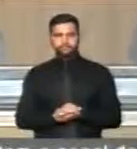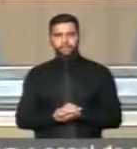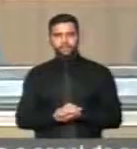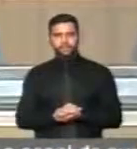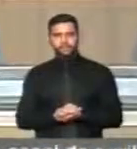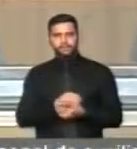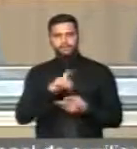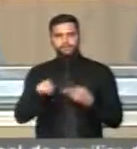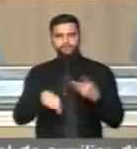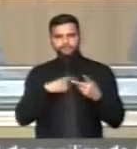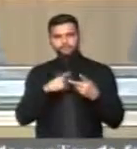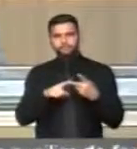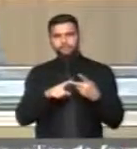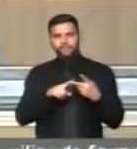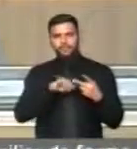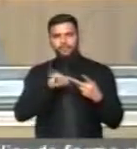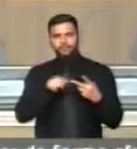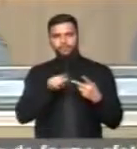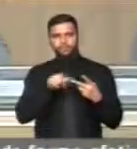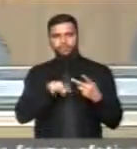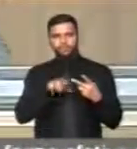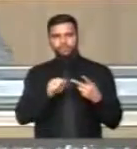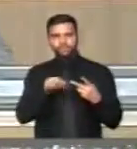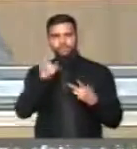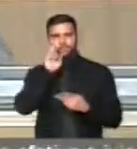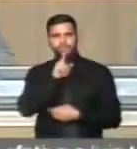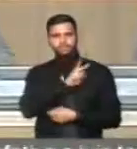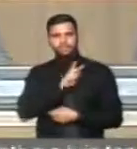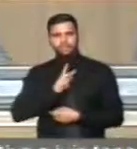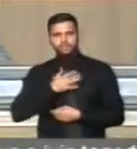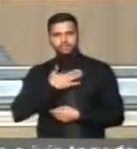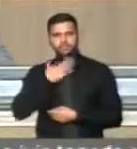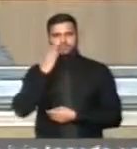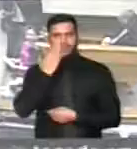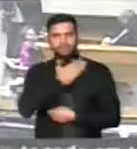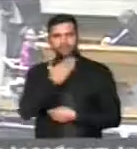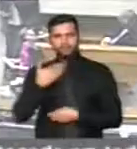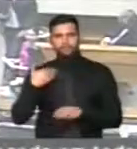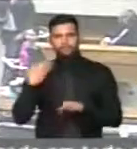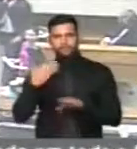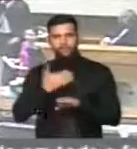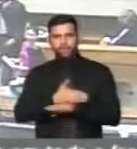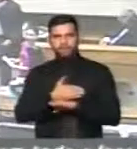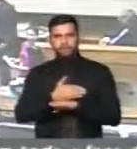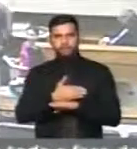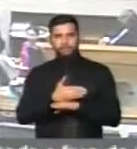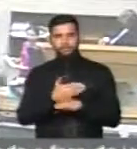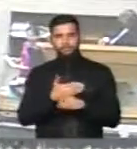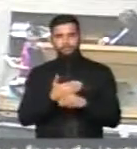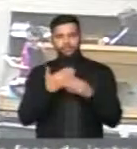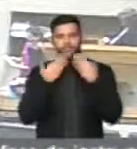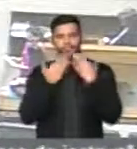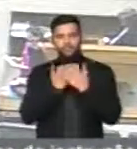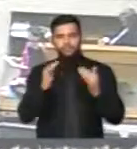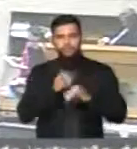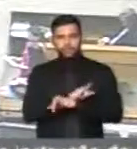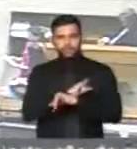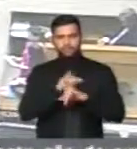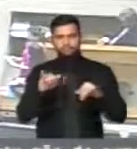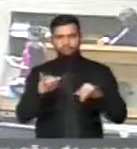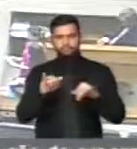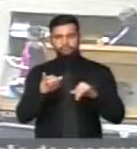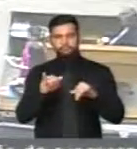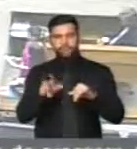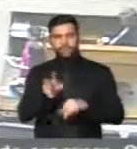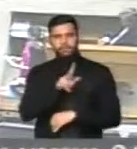tudo mais. Próximo, Raul Júlio. Senhor presidente, obrigado. Eu venho aqui trazer uma denúncia.